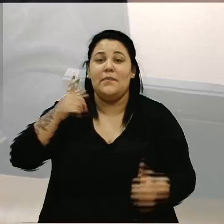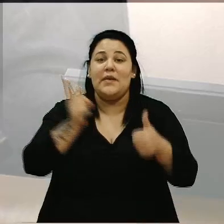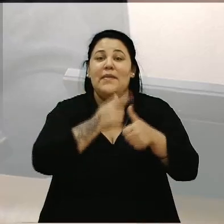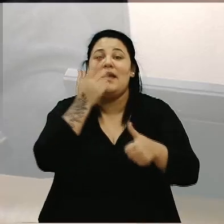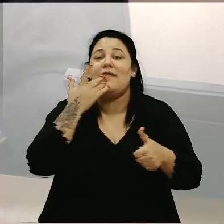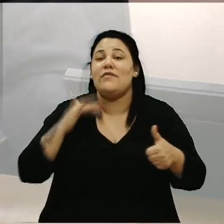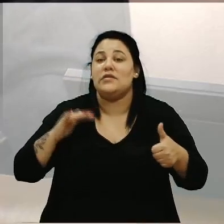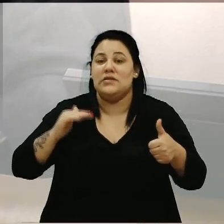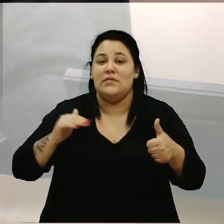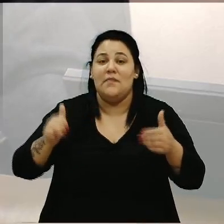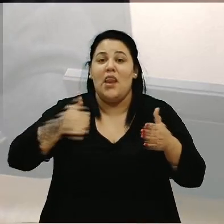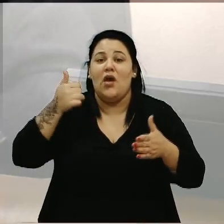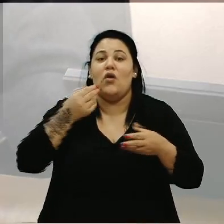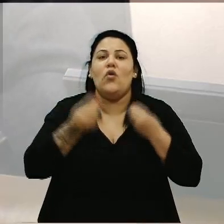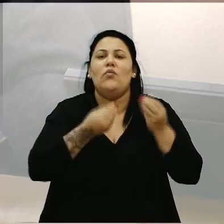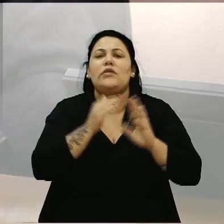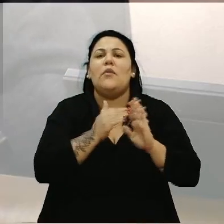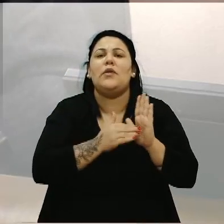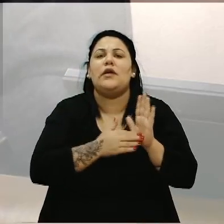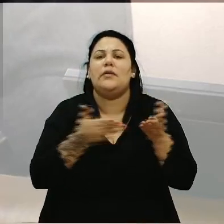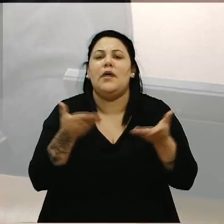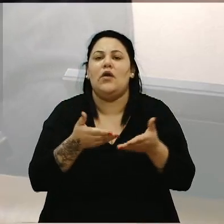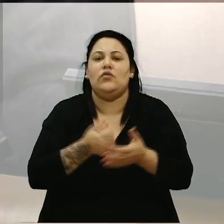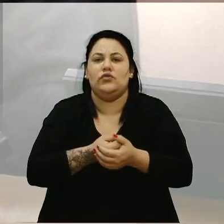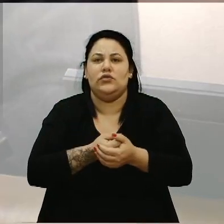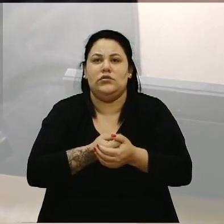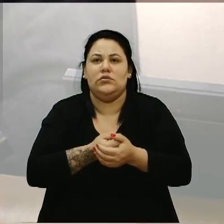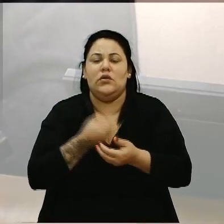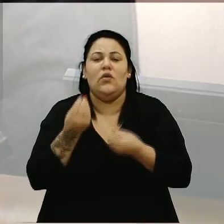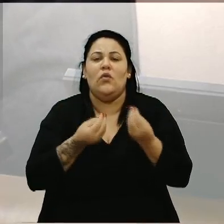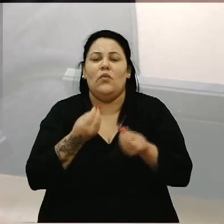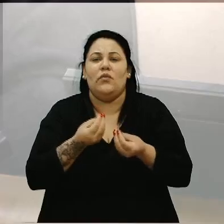hoje? Como é que anda o Bebê Tem Hora Certa?